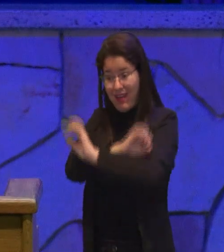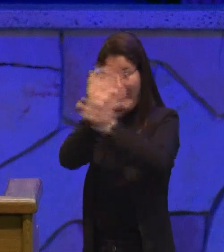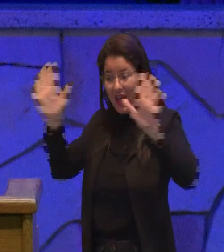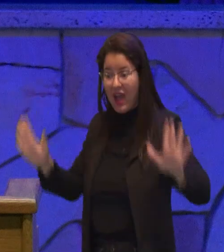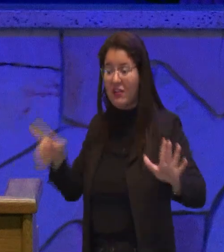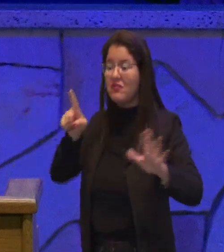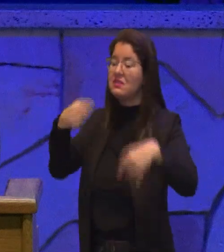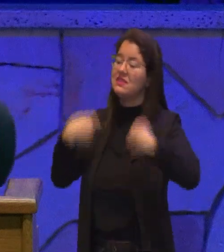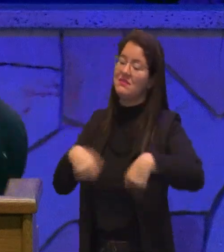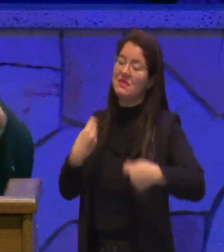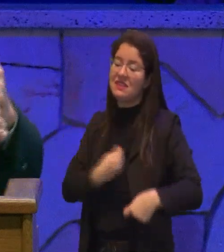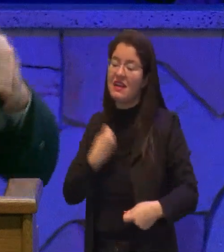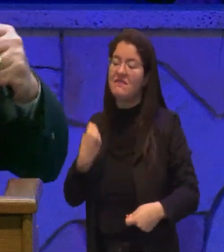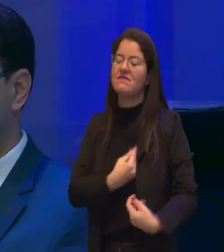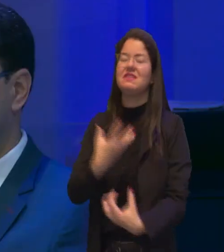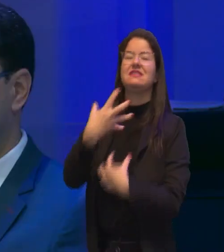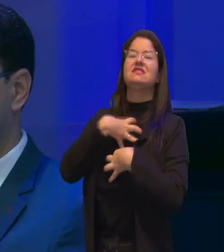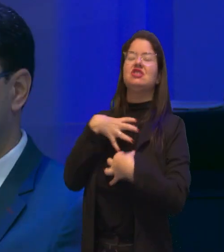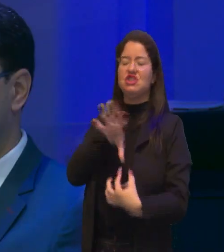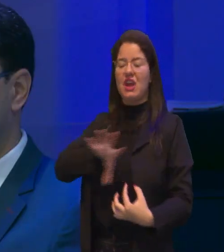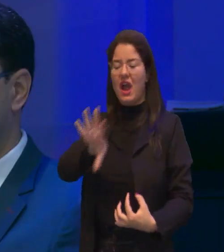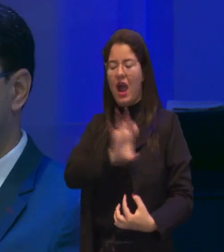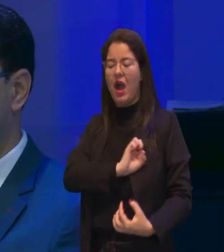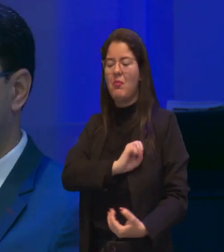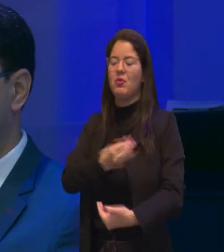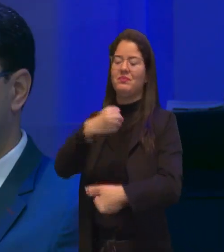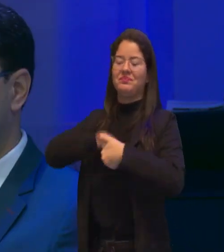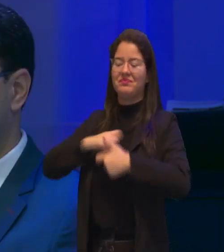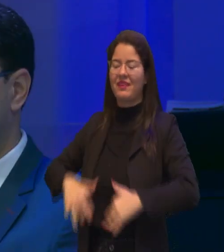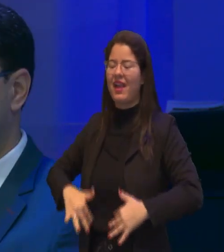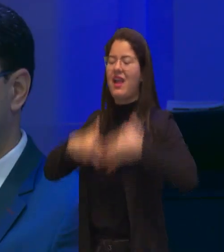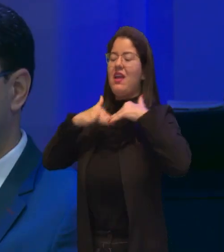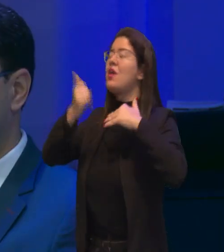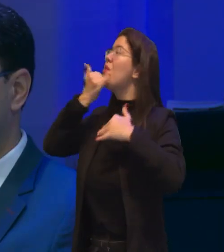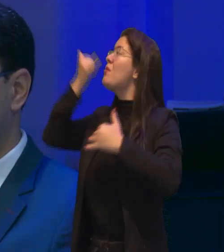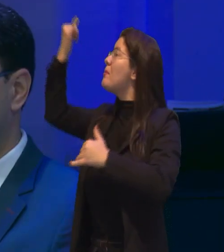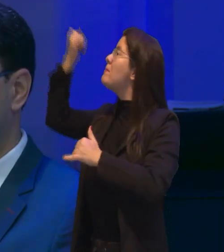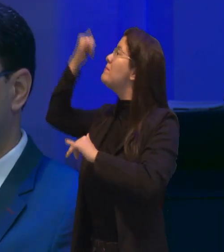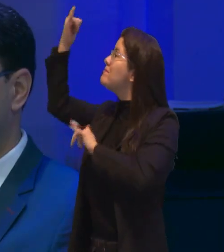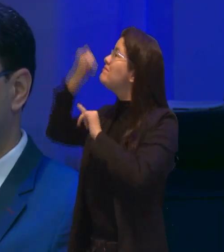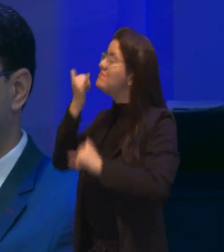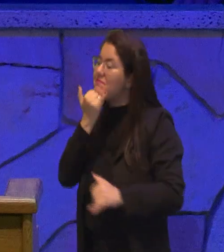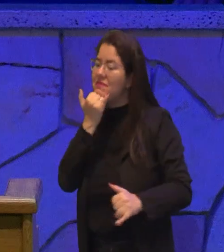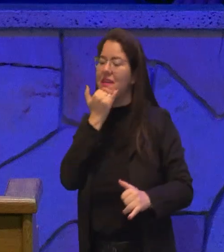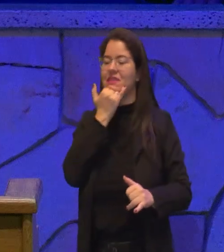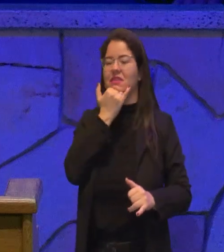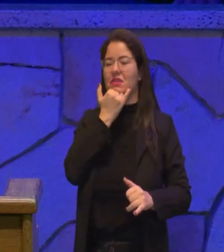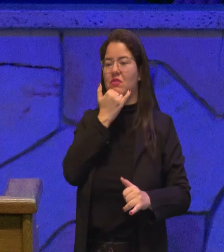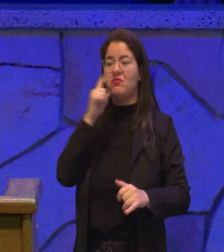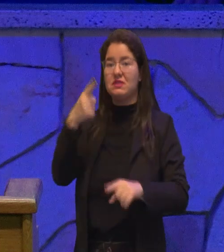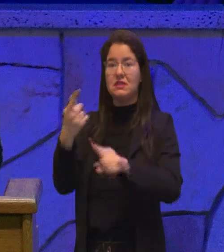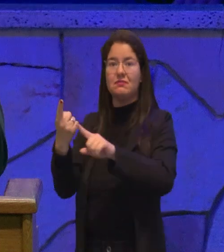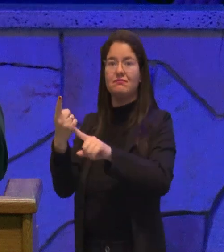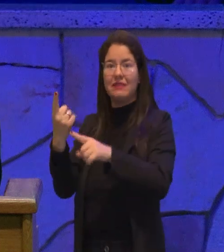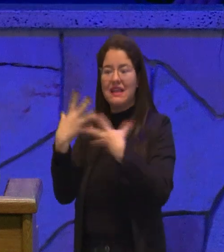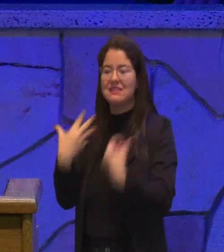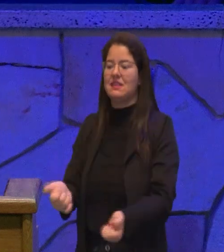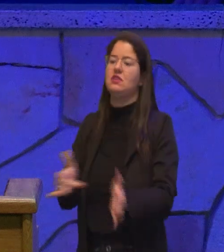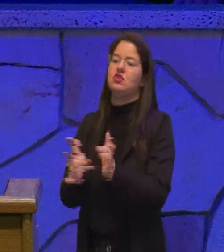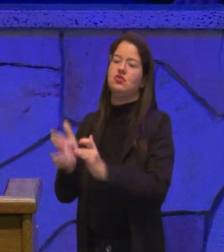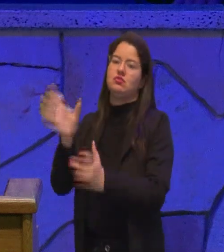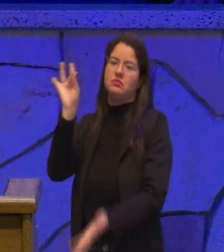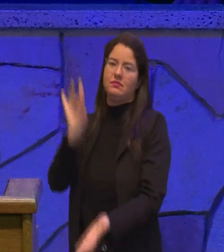precisa viver e sentir esse amor de Deus e esse perdão de Deus sobre os seus pecados, se você se converte ao Senhor.